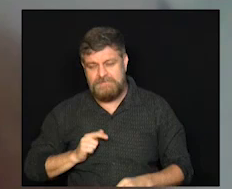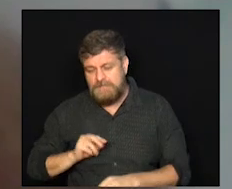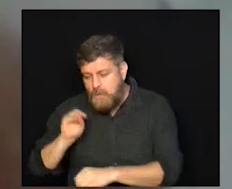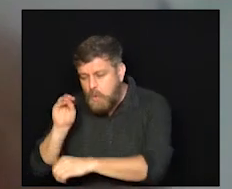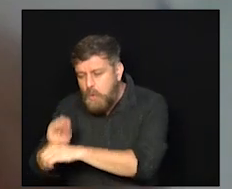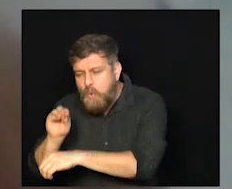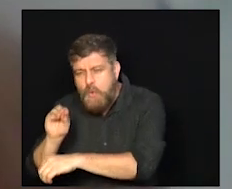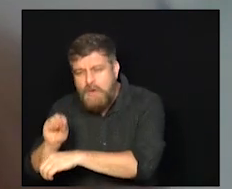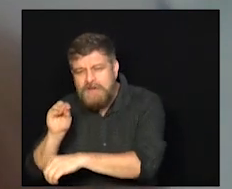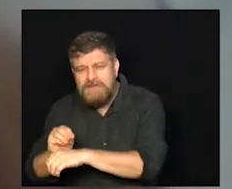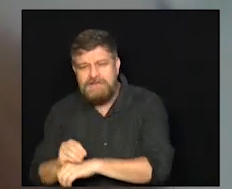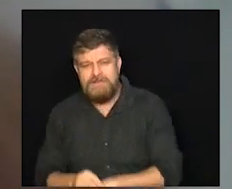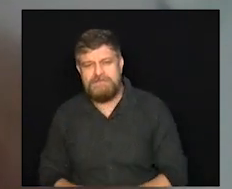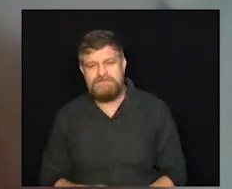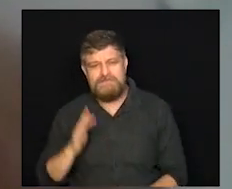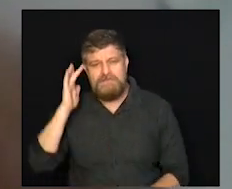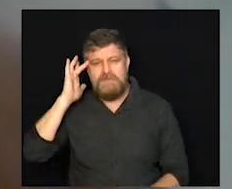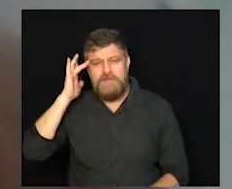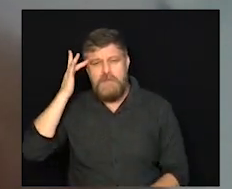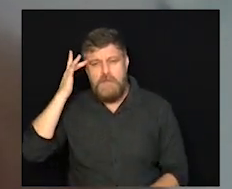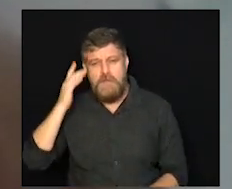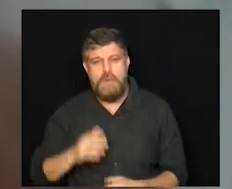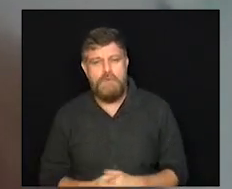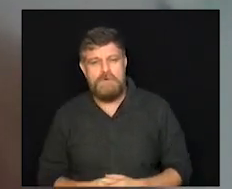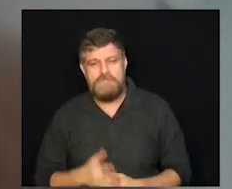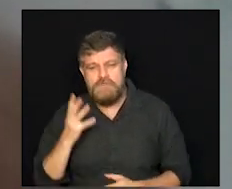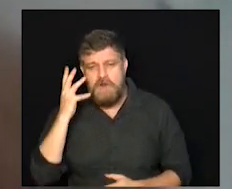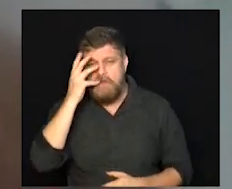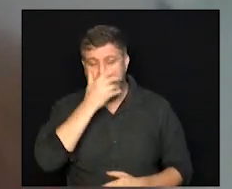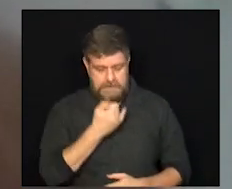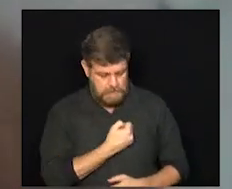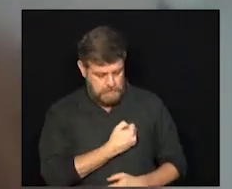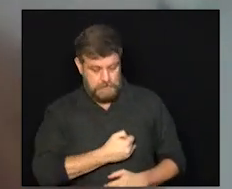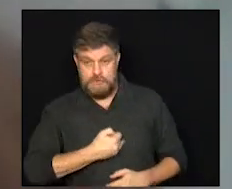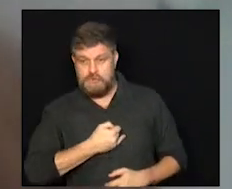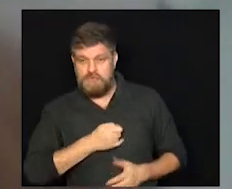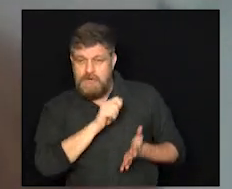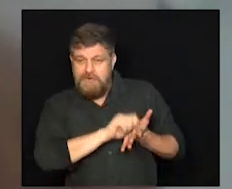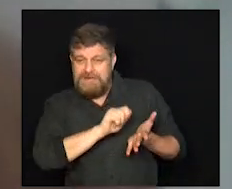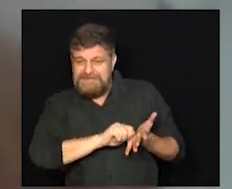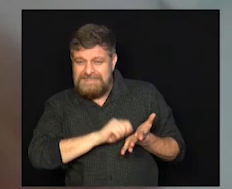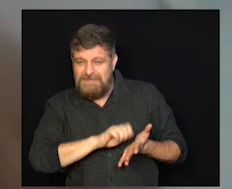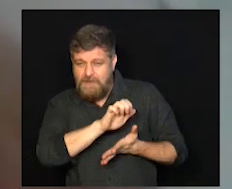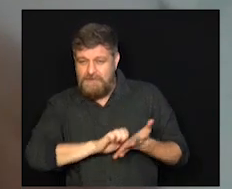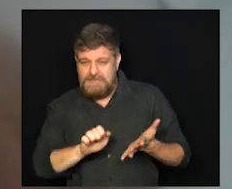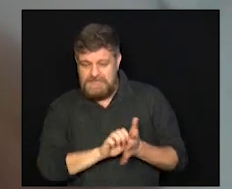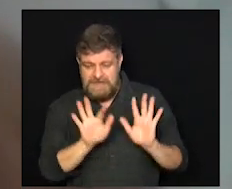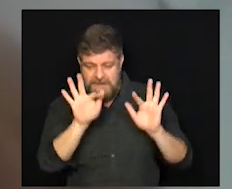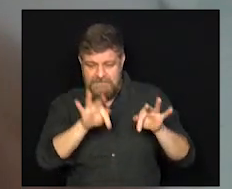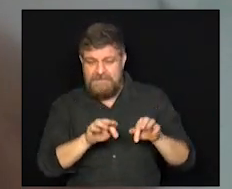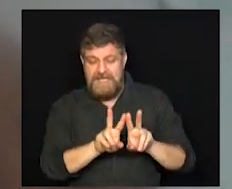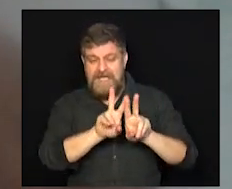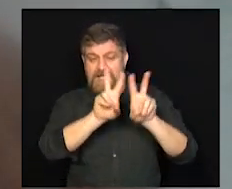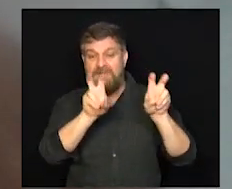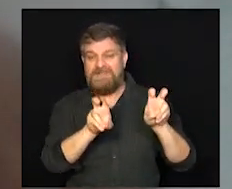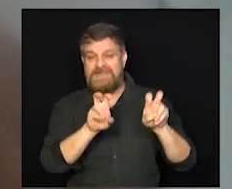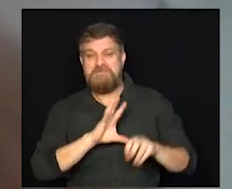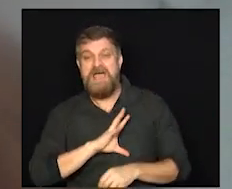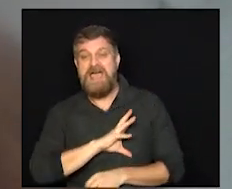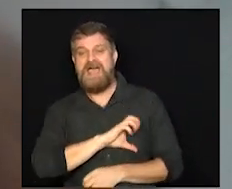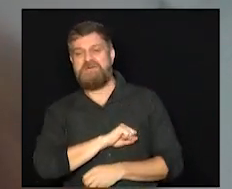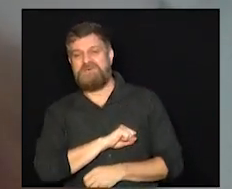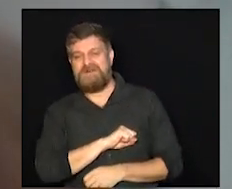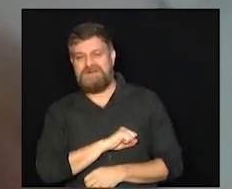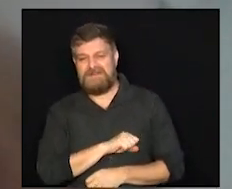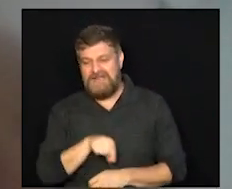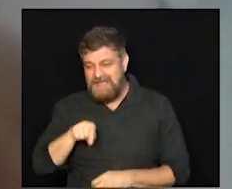E eu acho bonito nos evangelhos, porque só João escreve isso. Porque ele termina o evangelho falando do amor. Né? Ele foi o primeiro